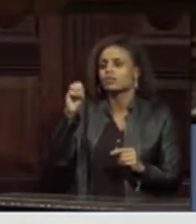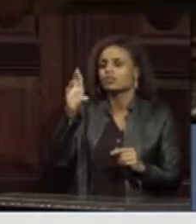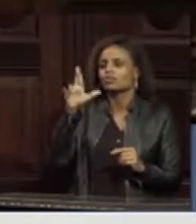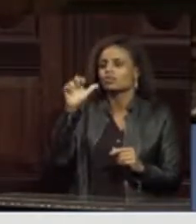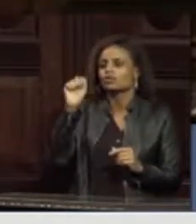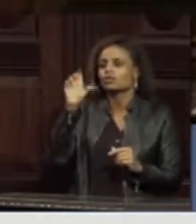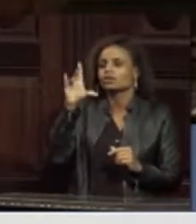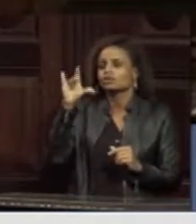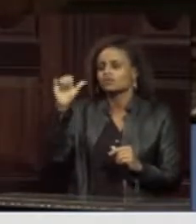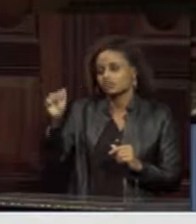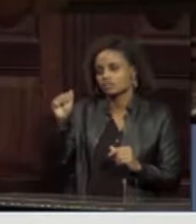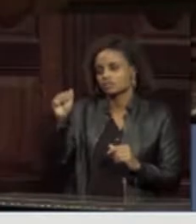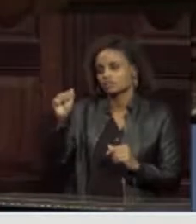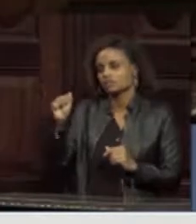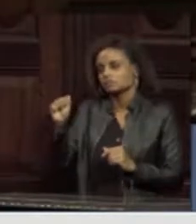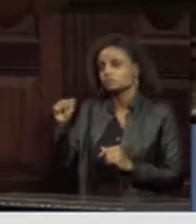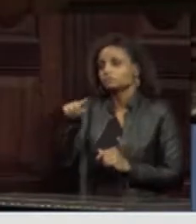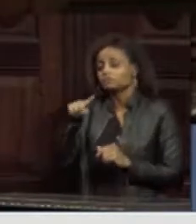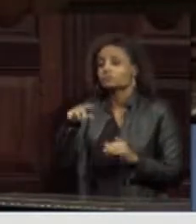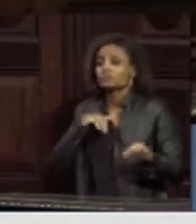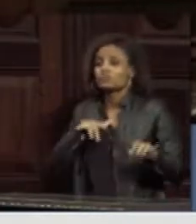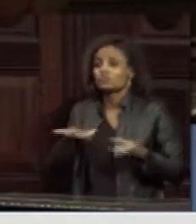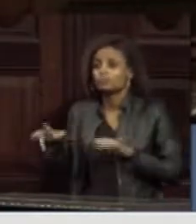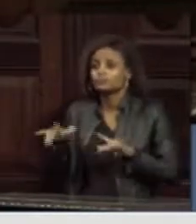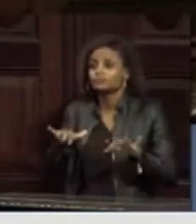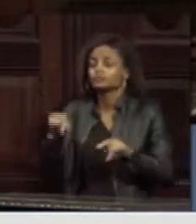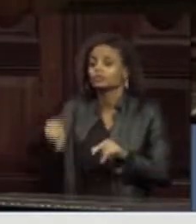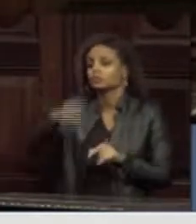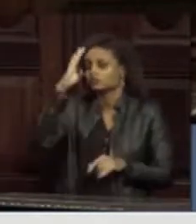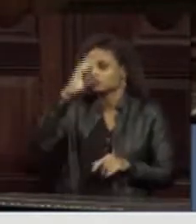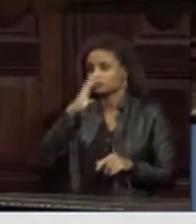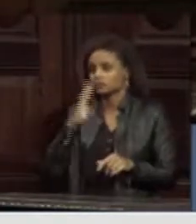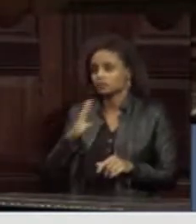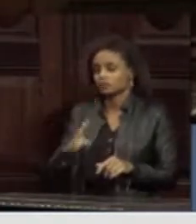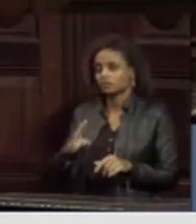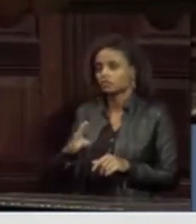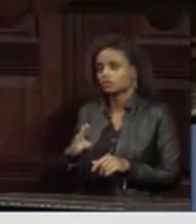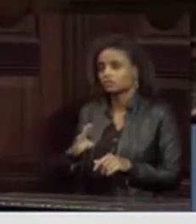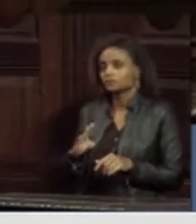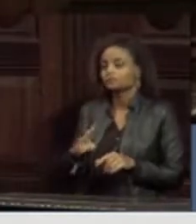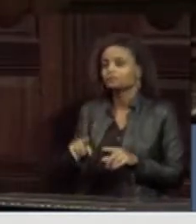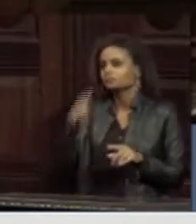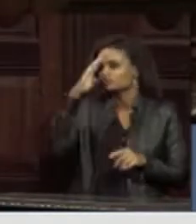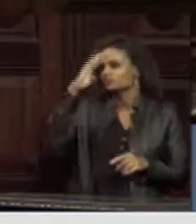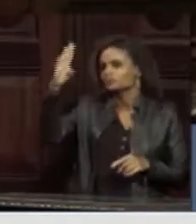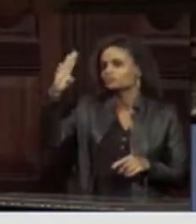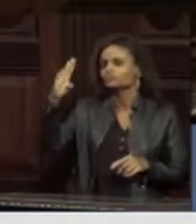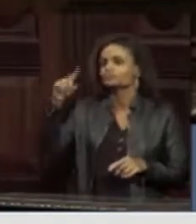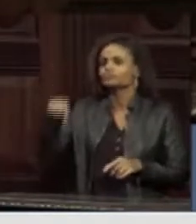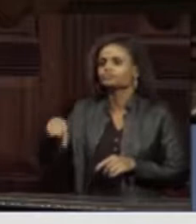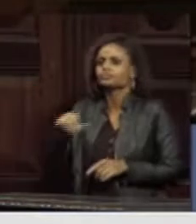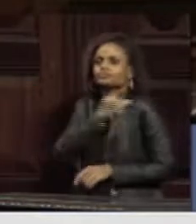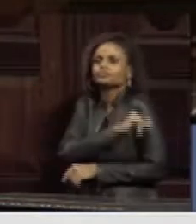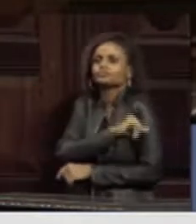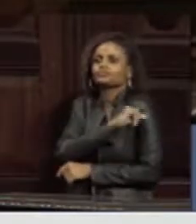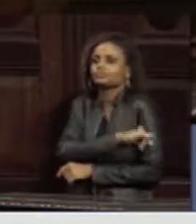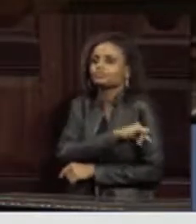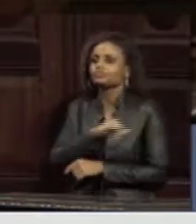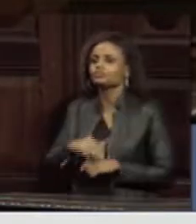esse movimento aqui no Brasil, e em especial aqui no estado do Rio de